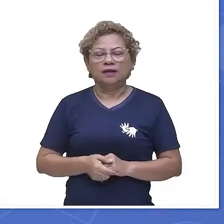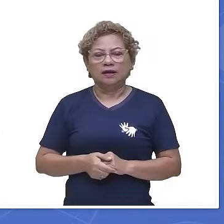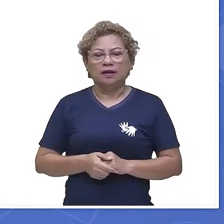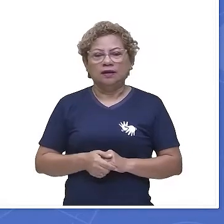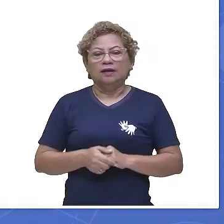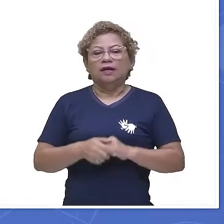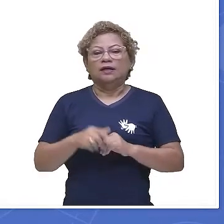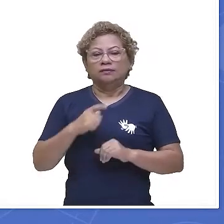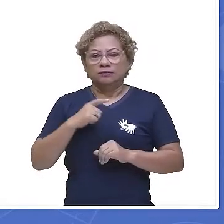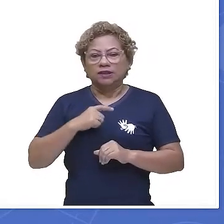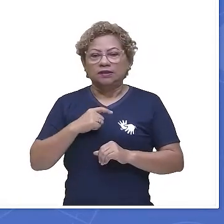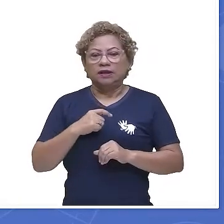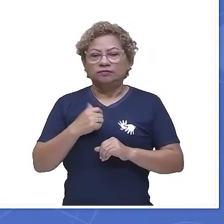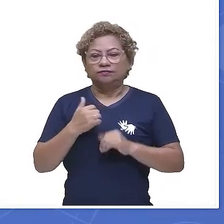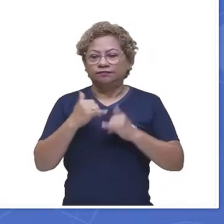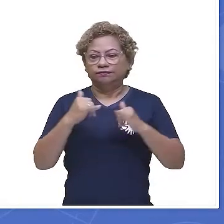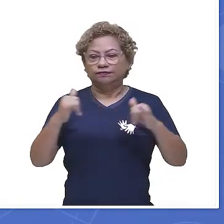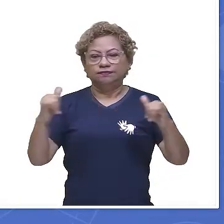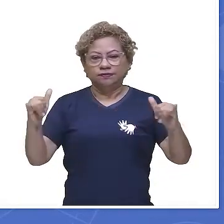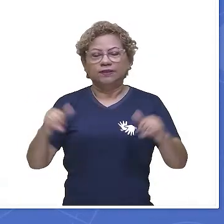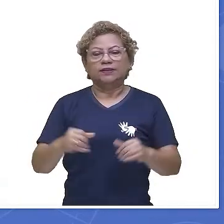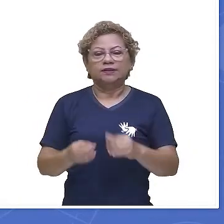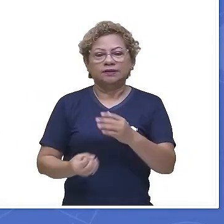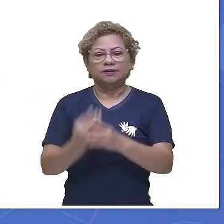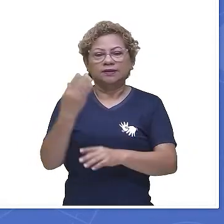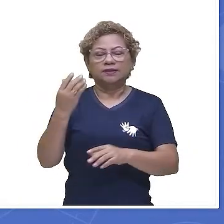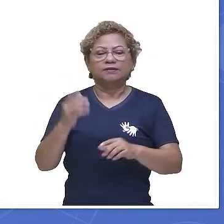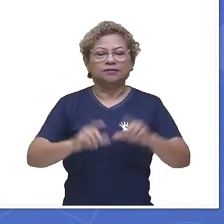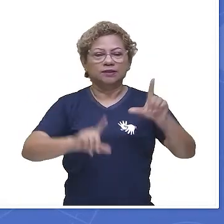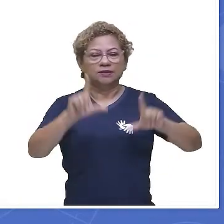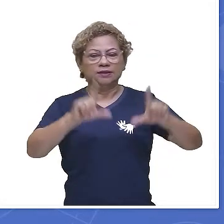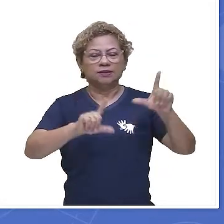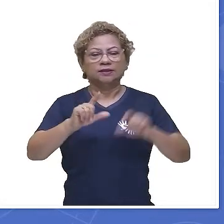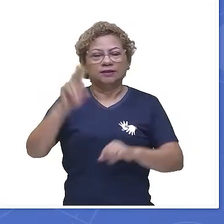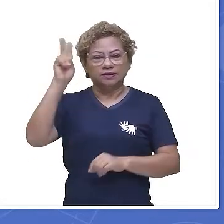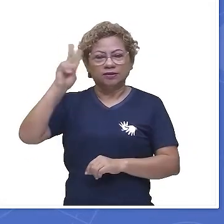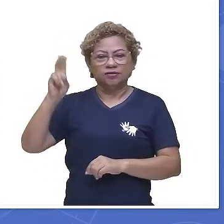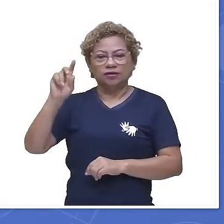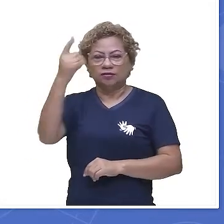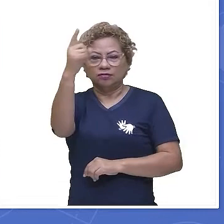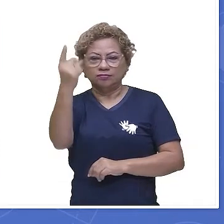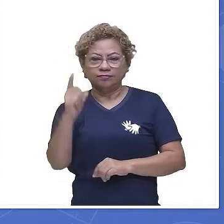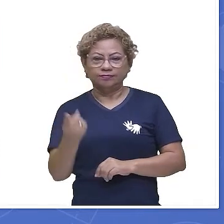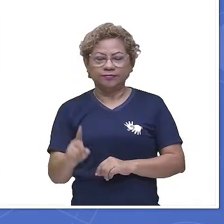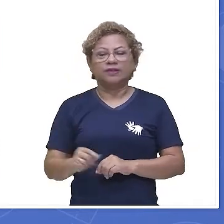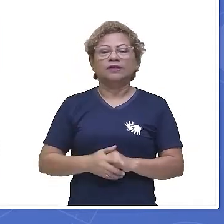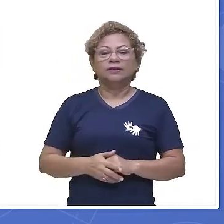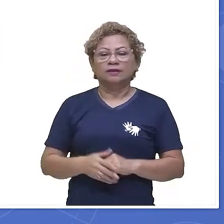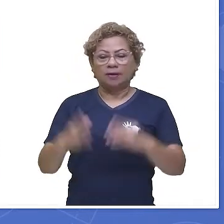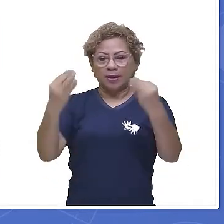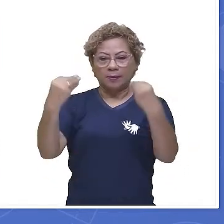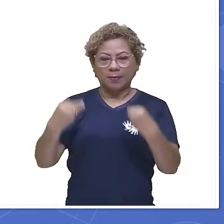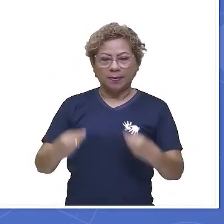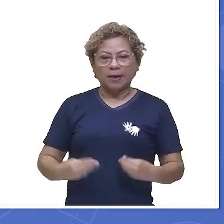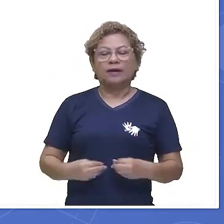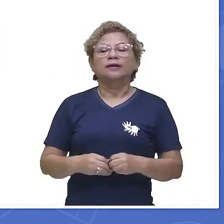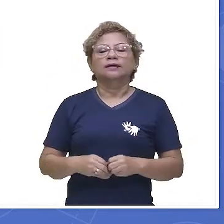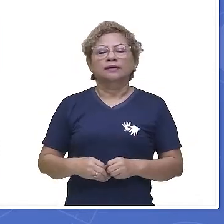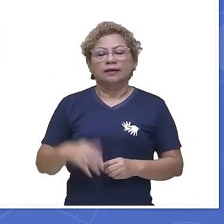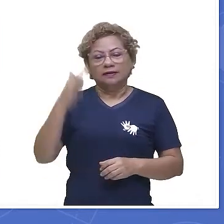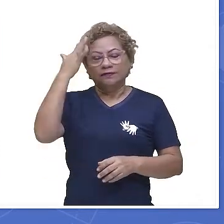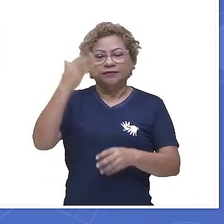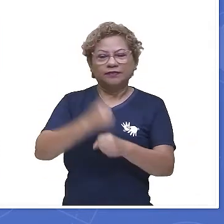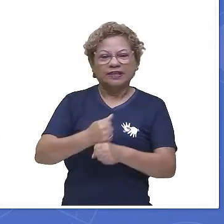radioatividade, surgimento da televisão, história da eletricidade, a descoberta do raio-x. Da física antiga à